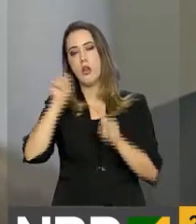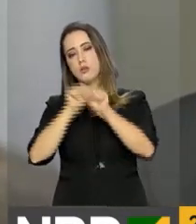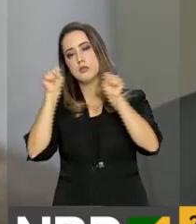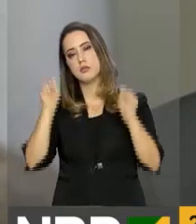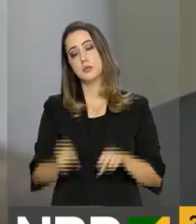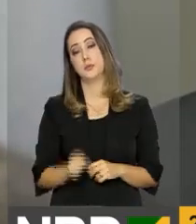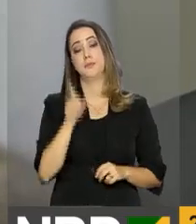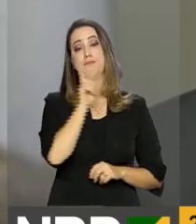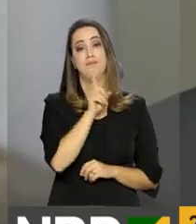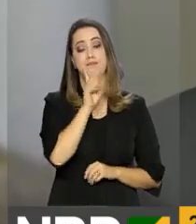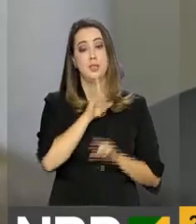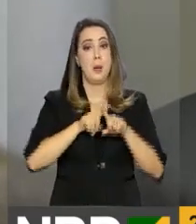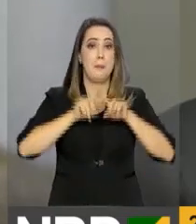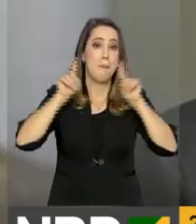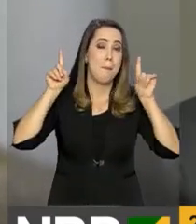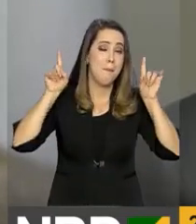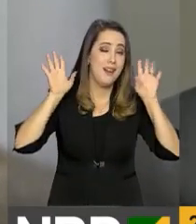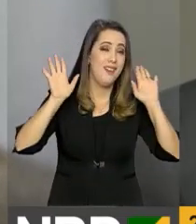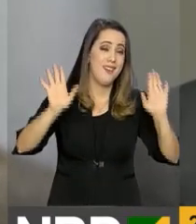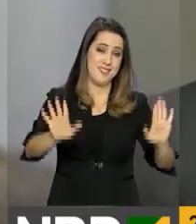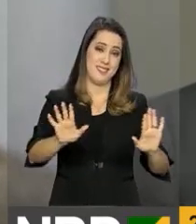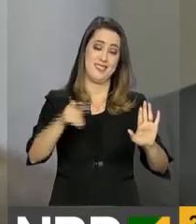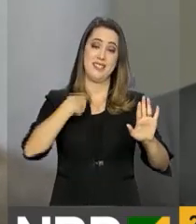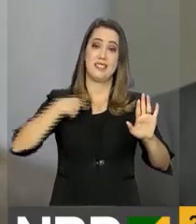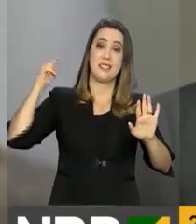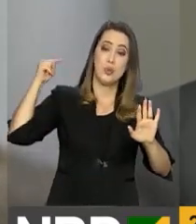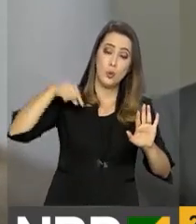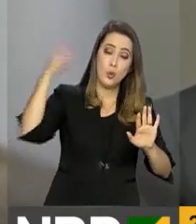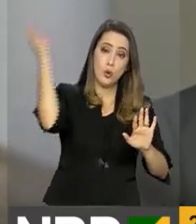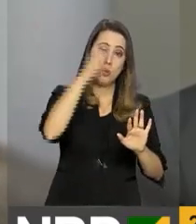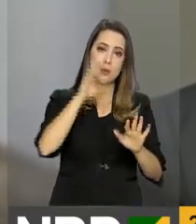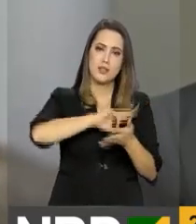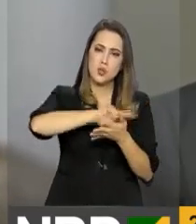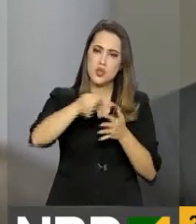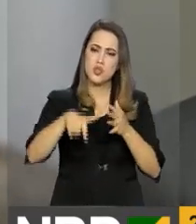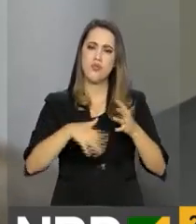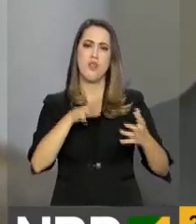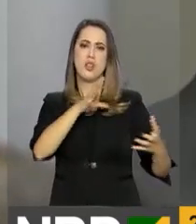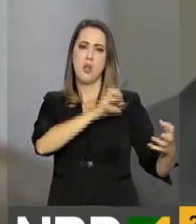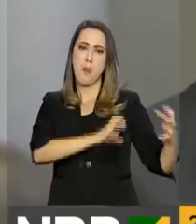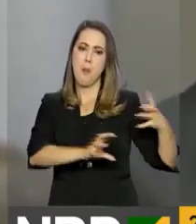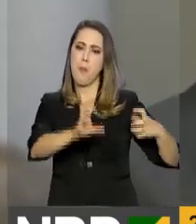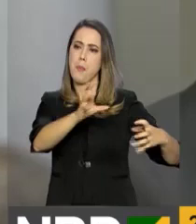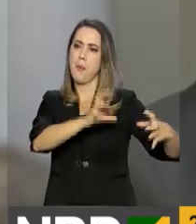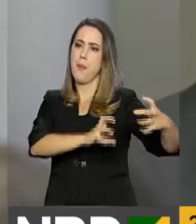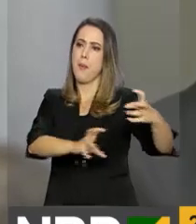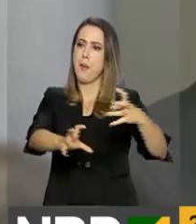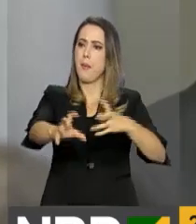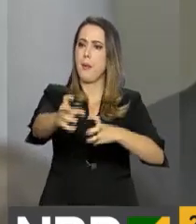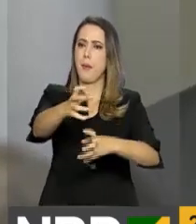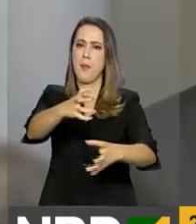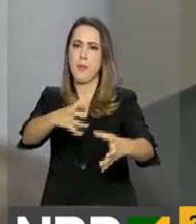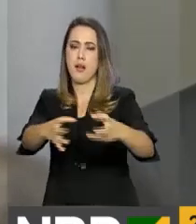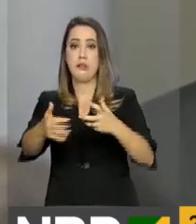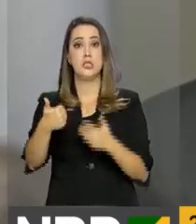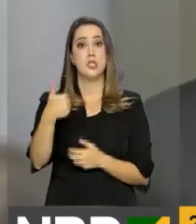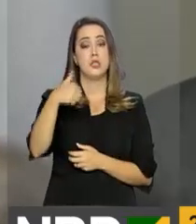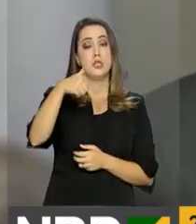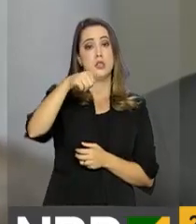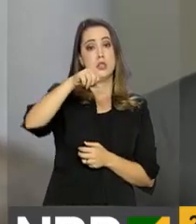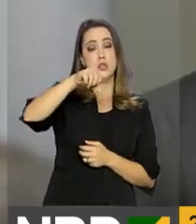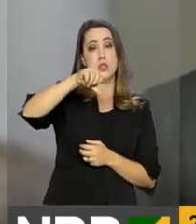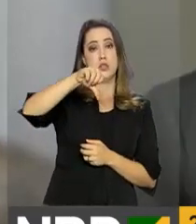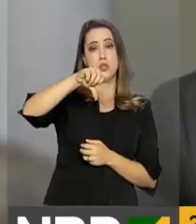a 30, houve inúmeros conflitos, até pequenas e grandes revoluções, nesse período, 91